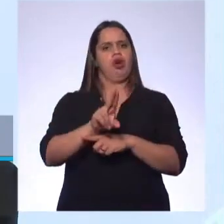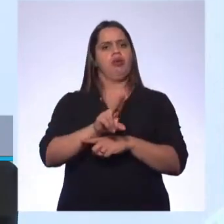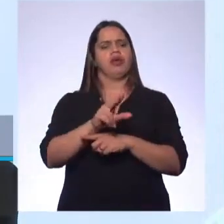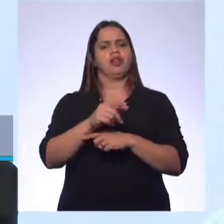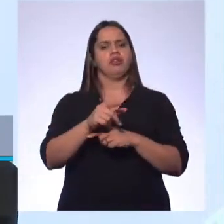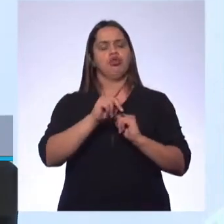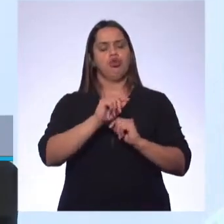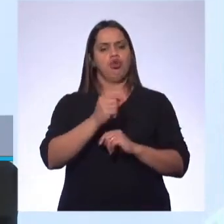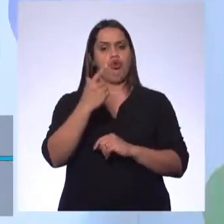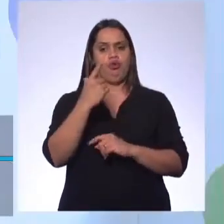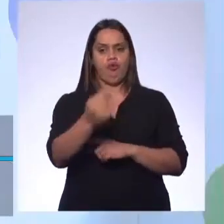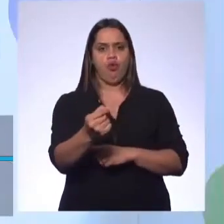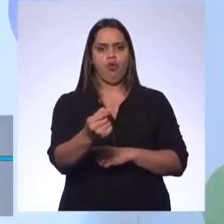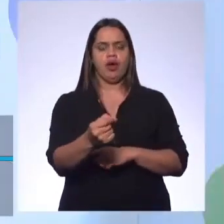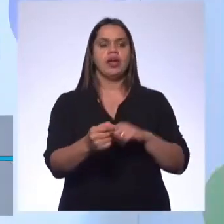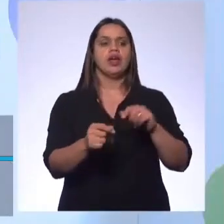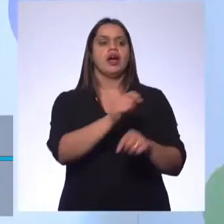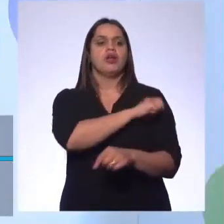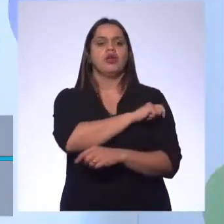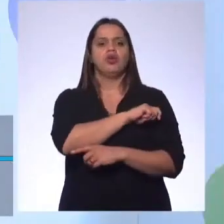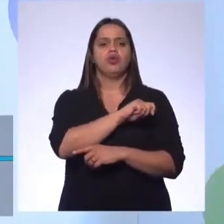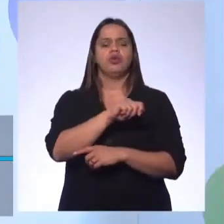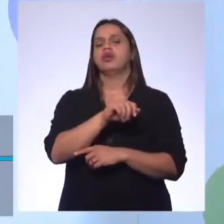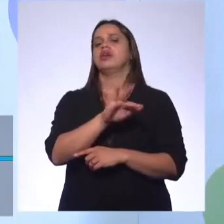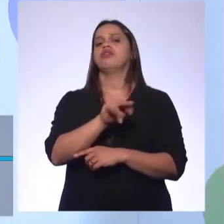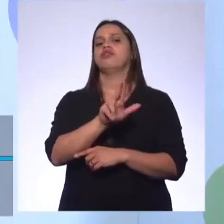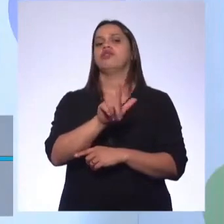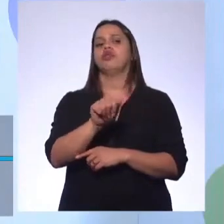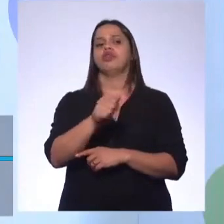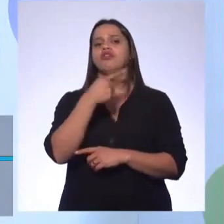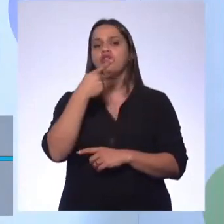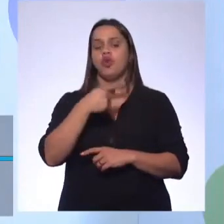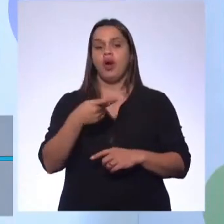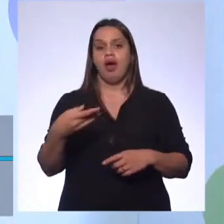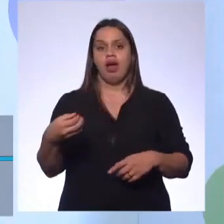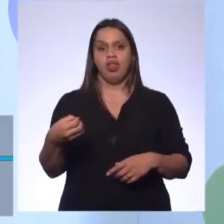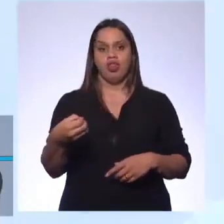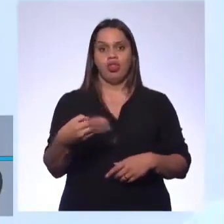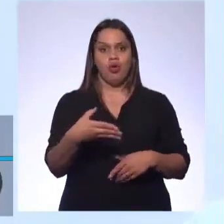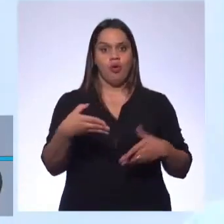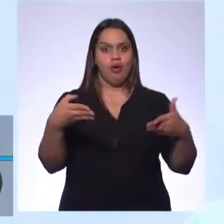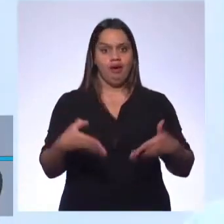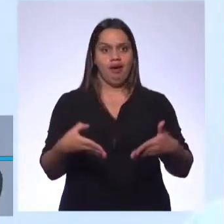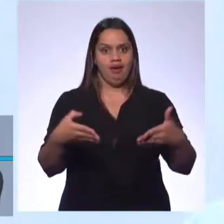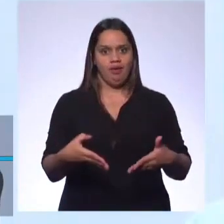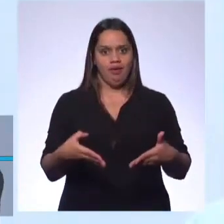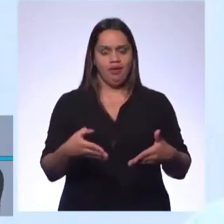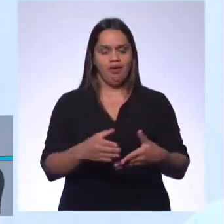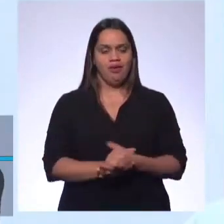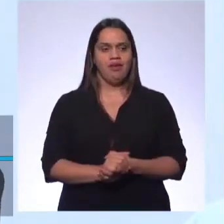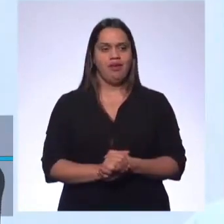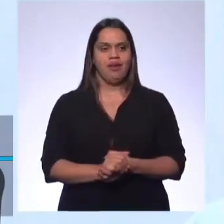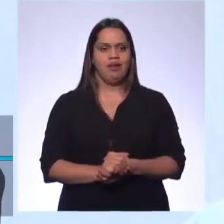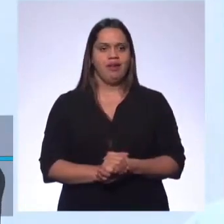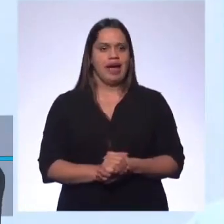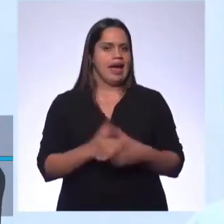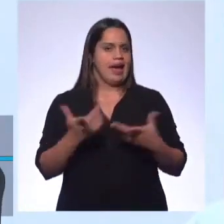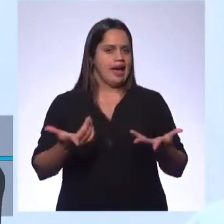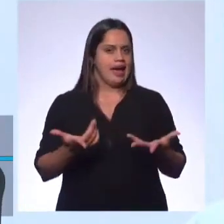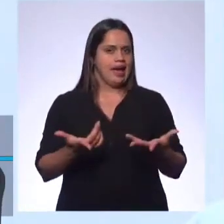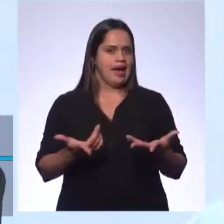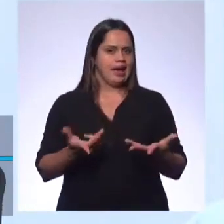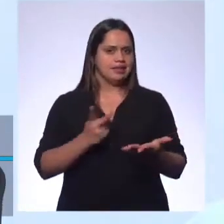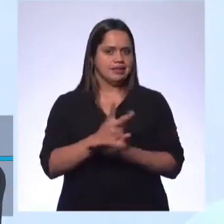eles colocaram. E né? o aluno Diego falou atualidades. Atualidades, estar atualizado,